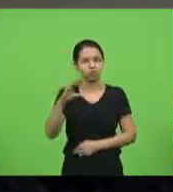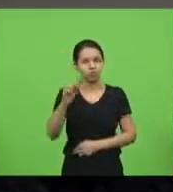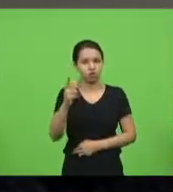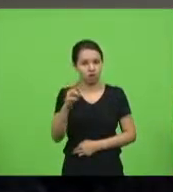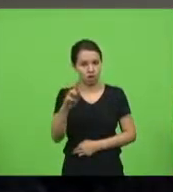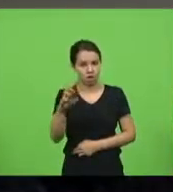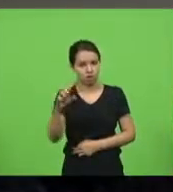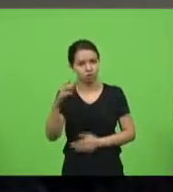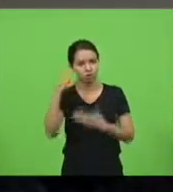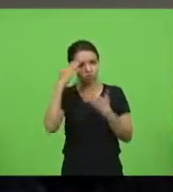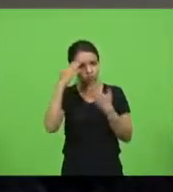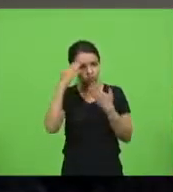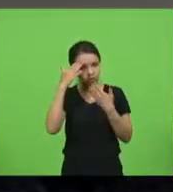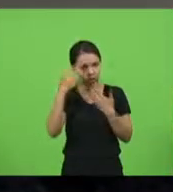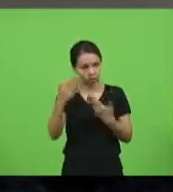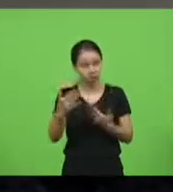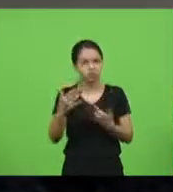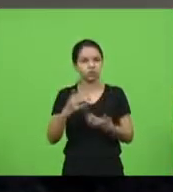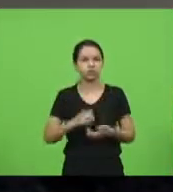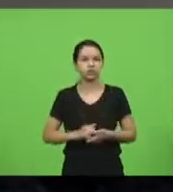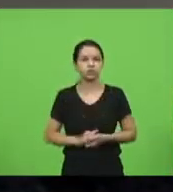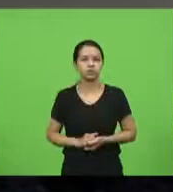ter atendido